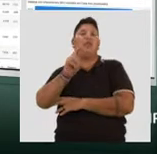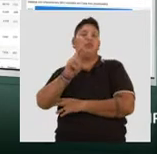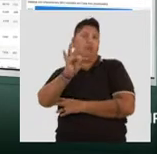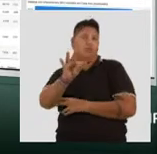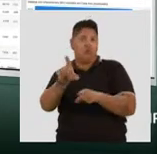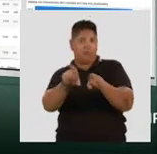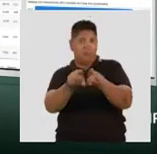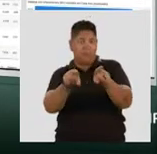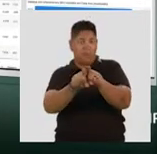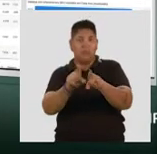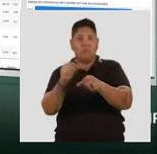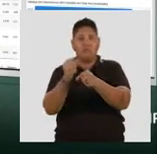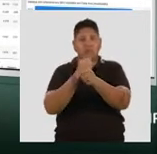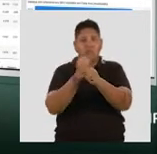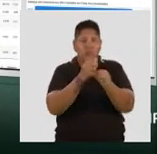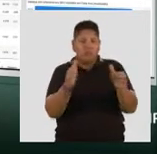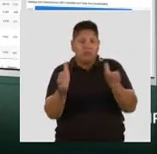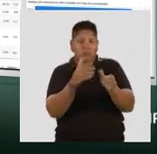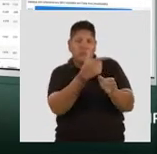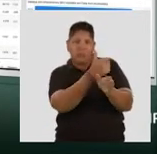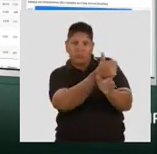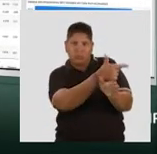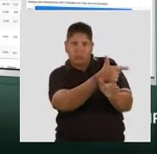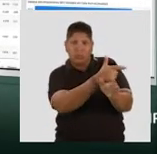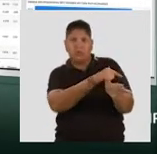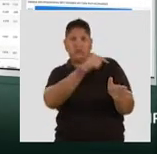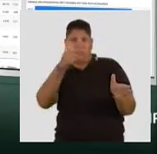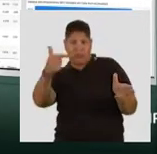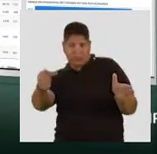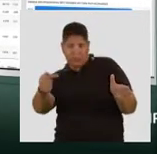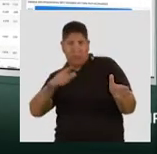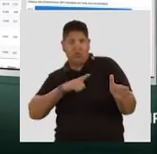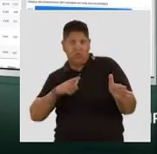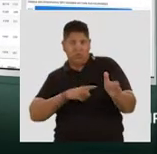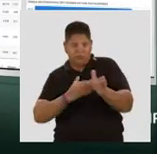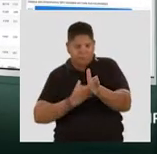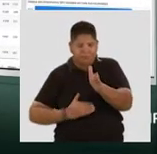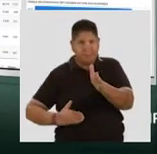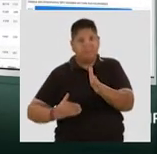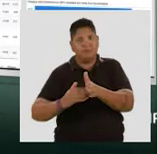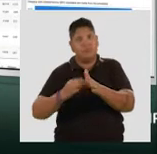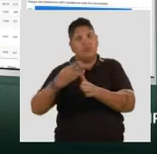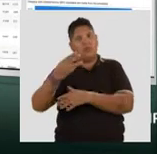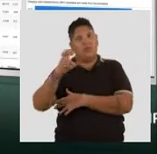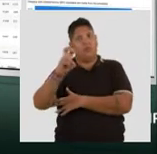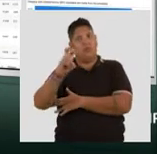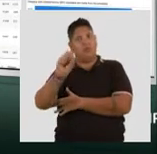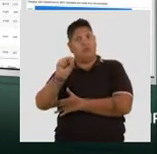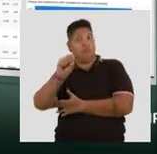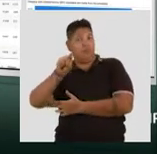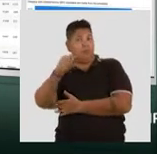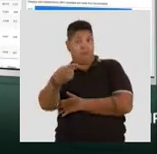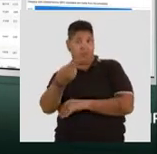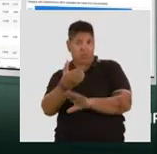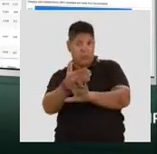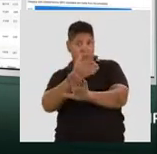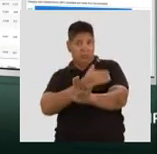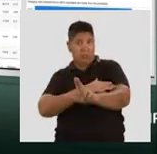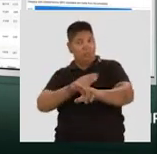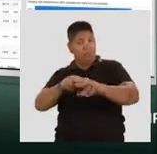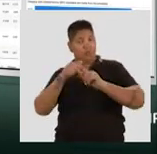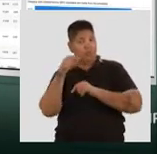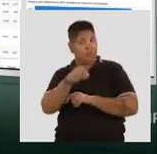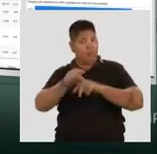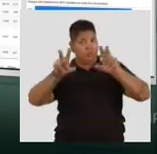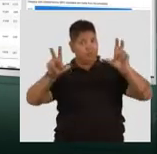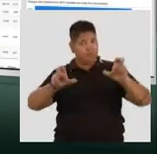LER e DORT. Entre 2012 e 2017, o país teve um total de 358 mil